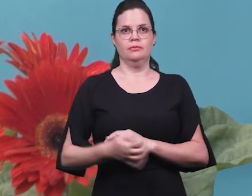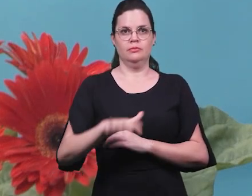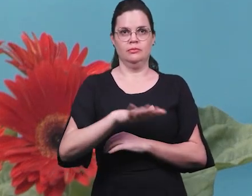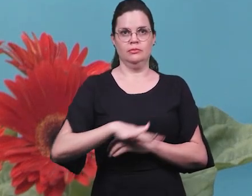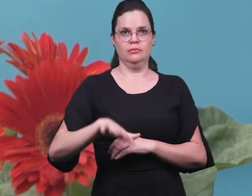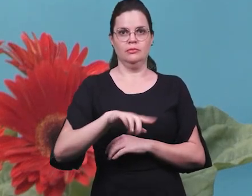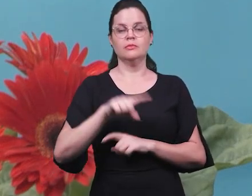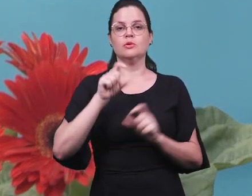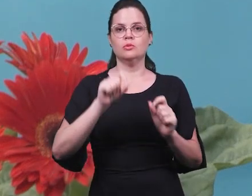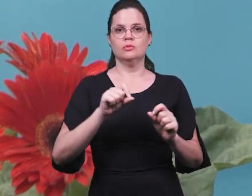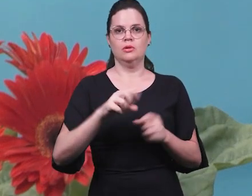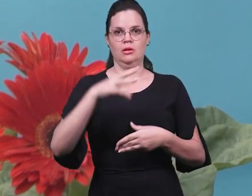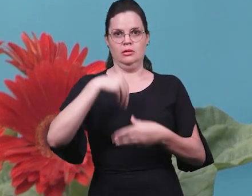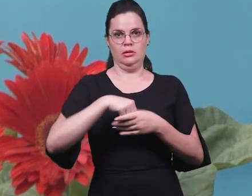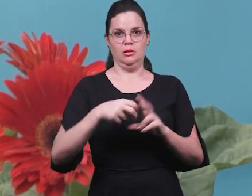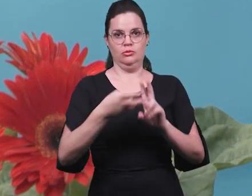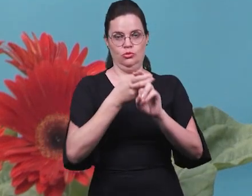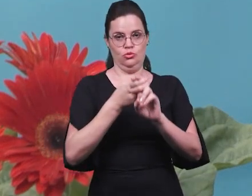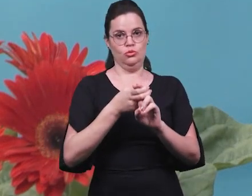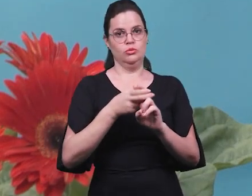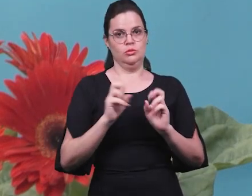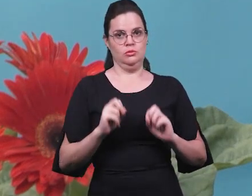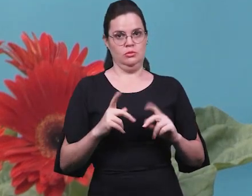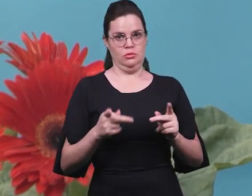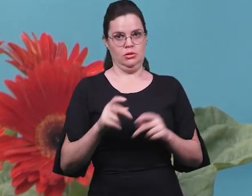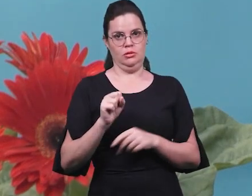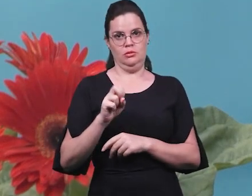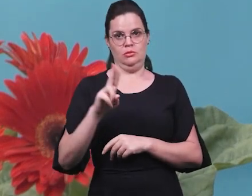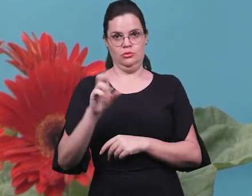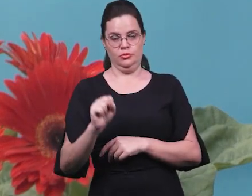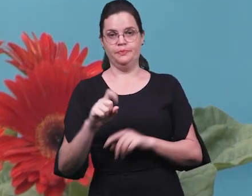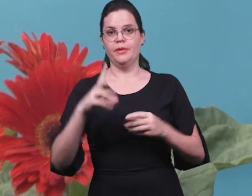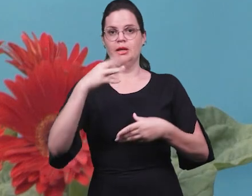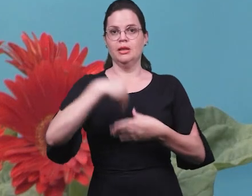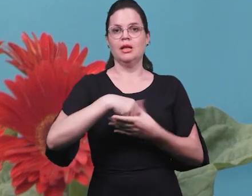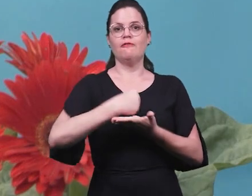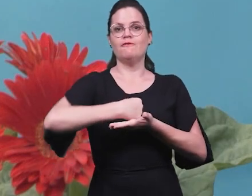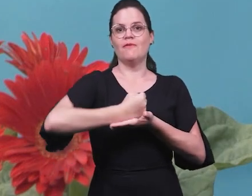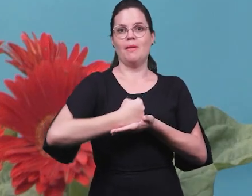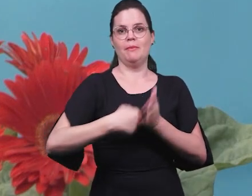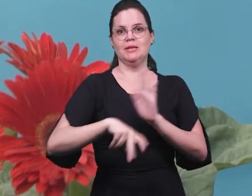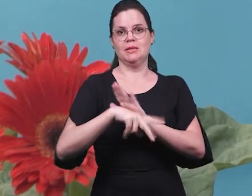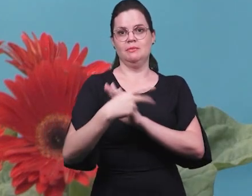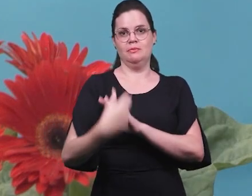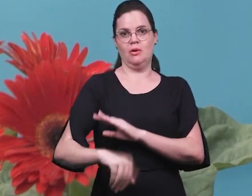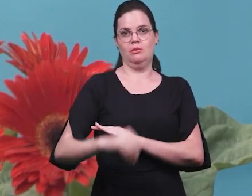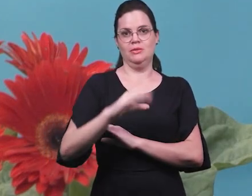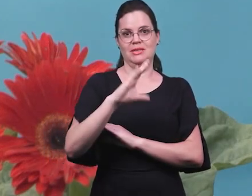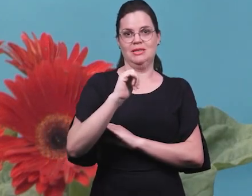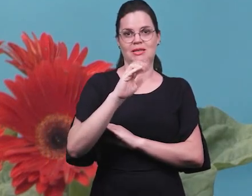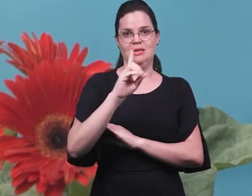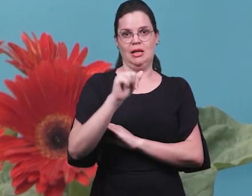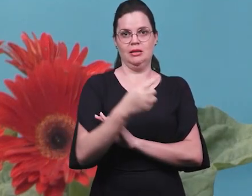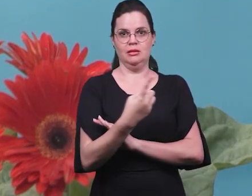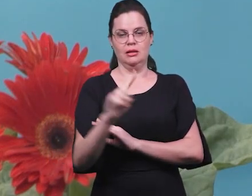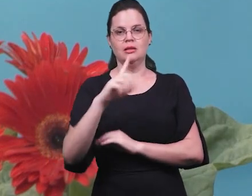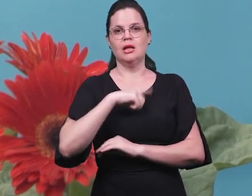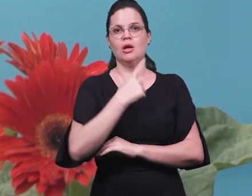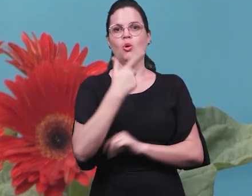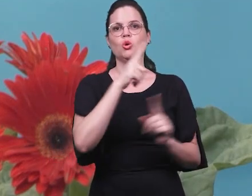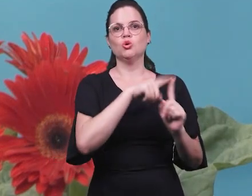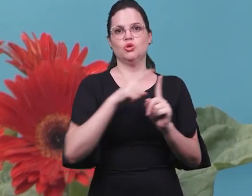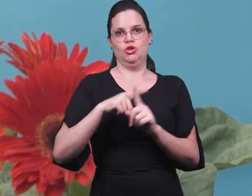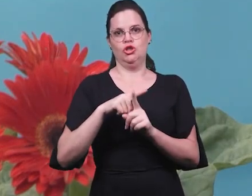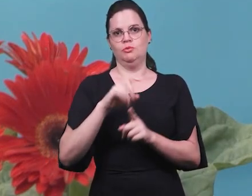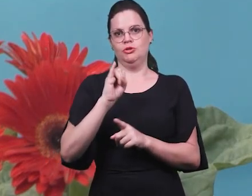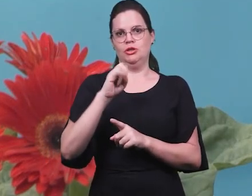saúde, sim, existe isso daí. Na farmácia cidadã, nós temos ainda outros tipos de insulina